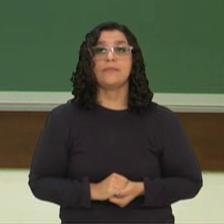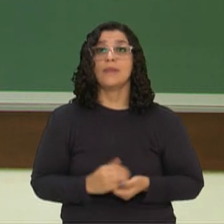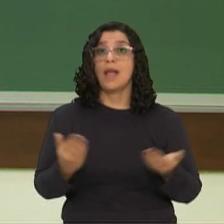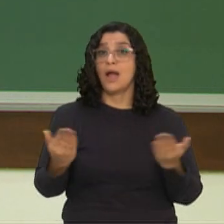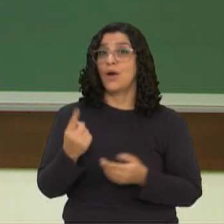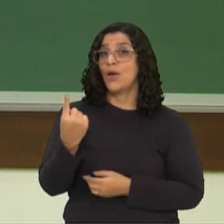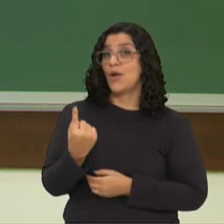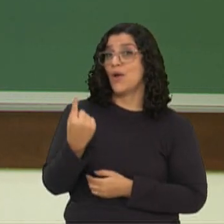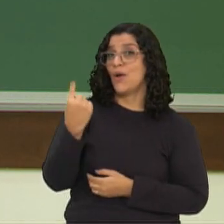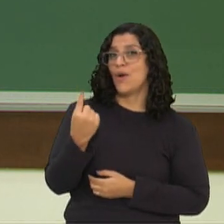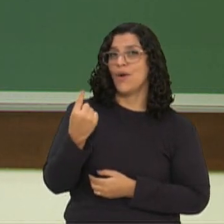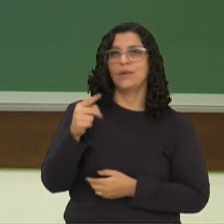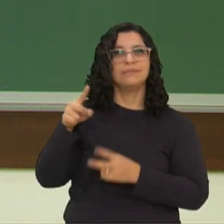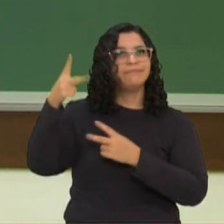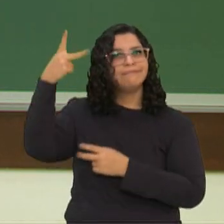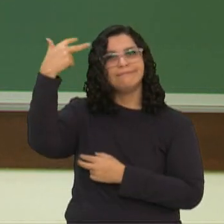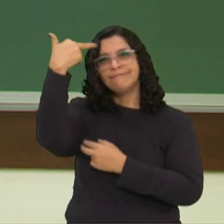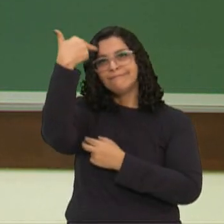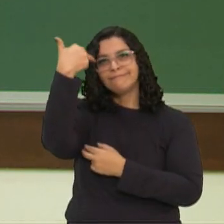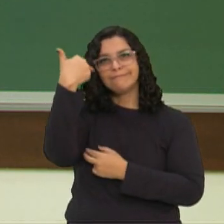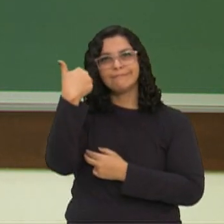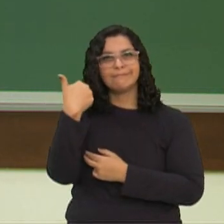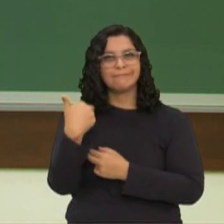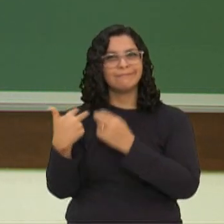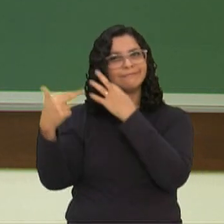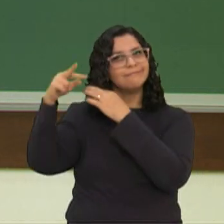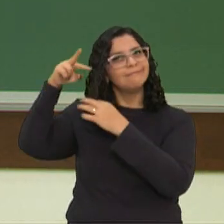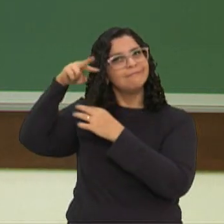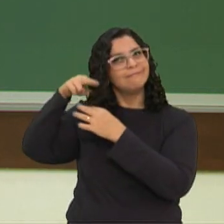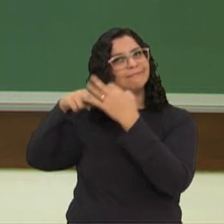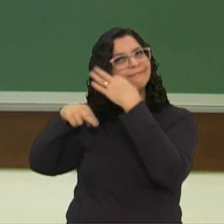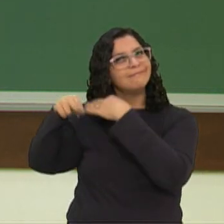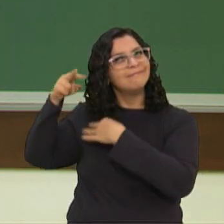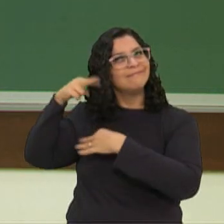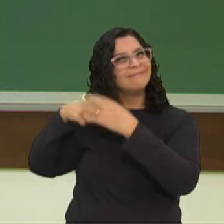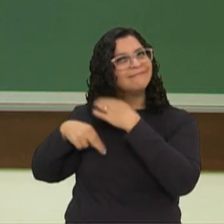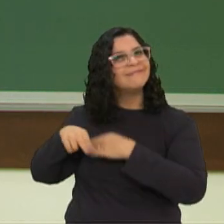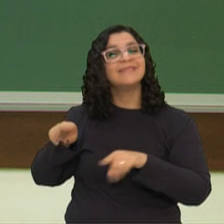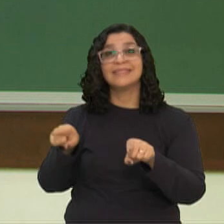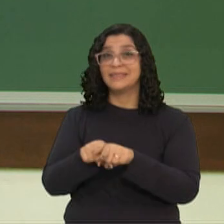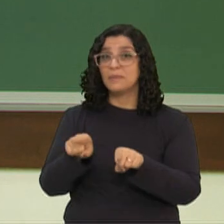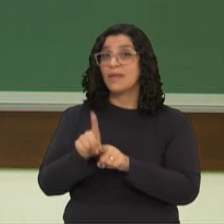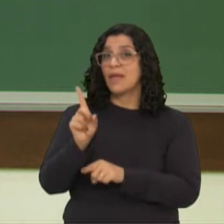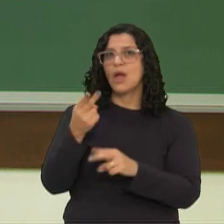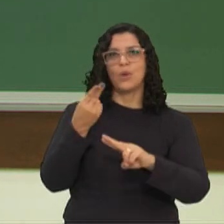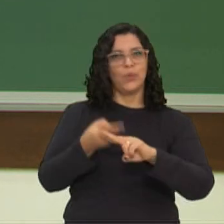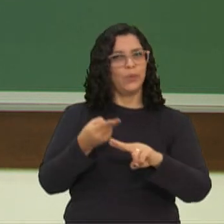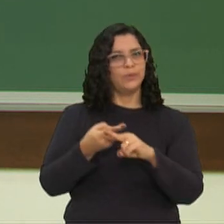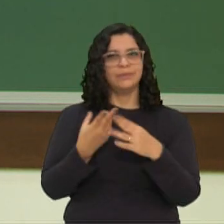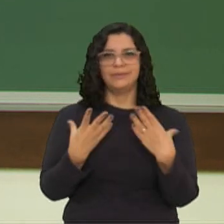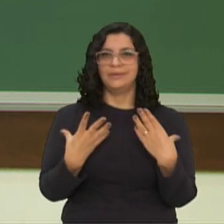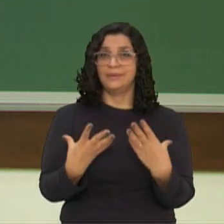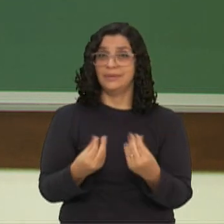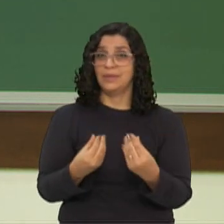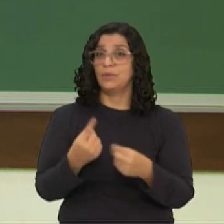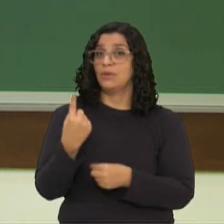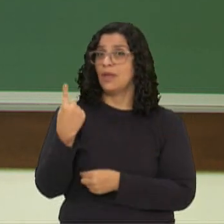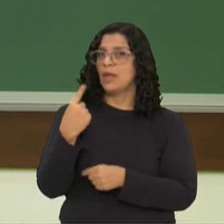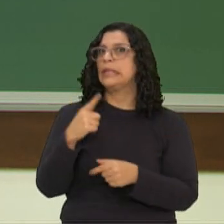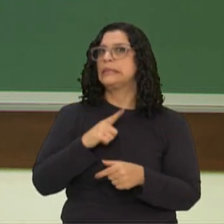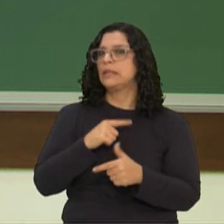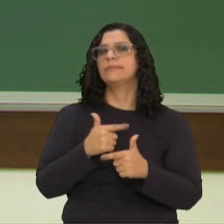Essa questão aqui da chapinha também é um outro aparelhinho muito utilizado, mas que tem